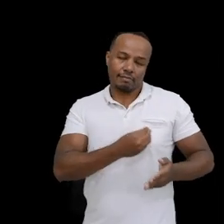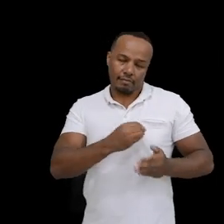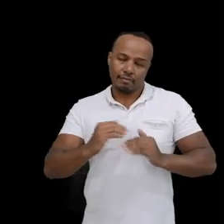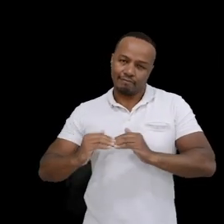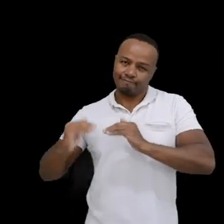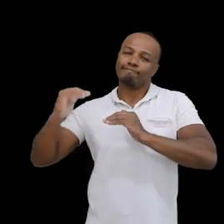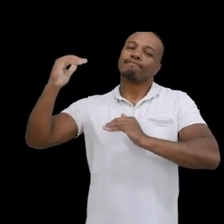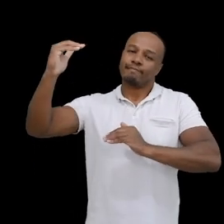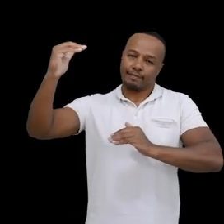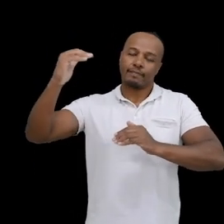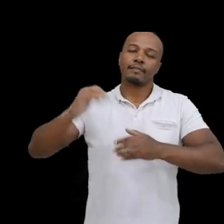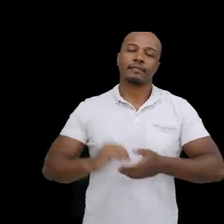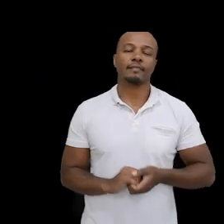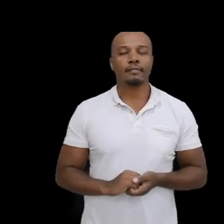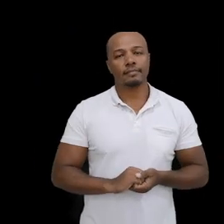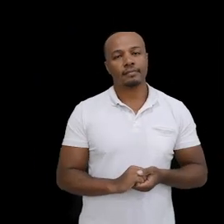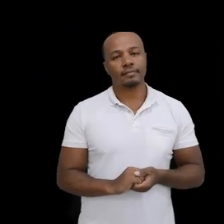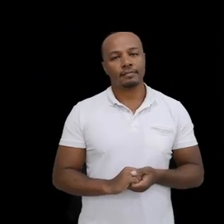adulta.